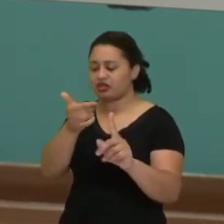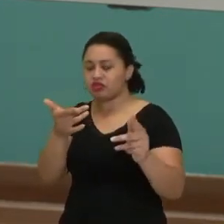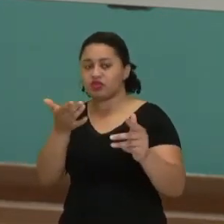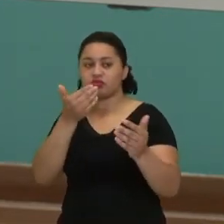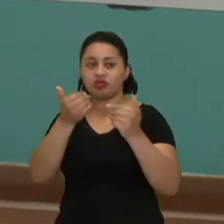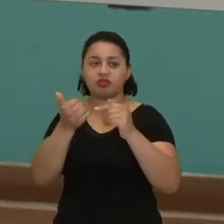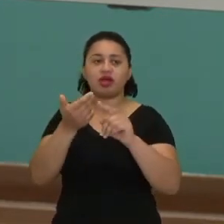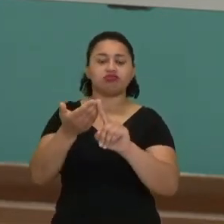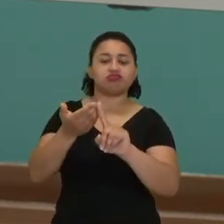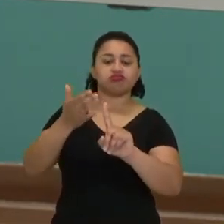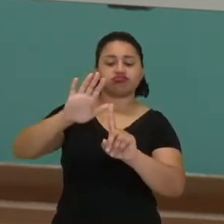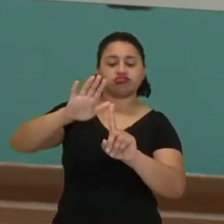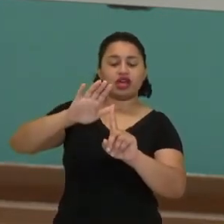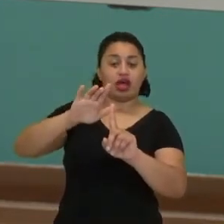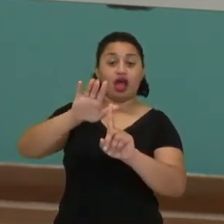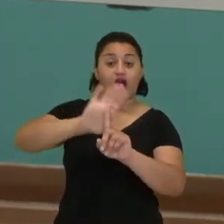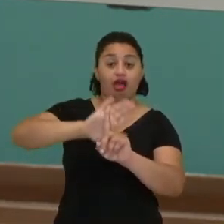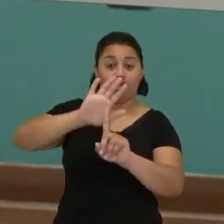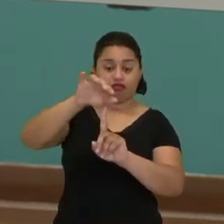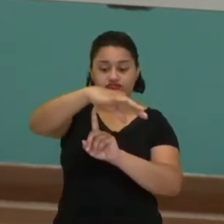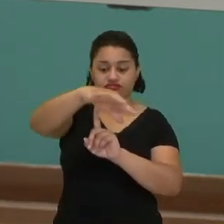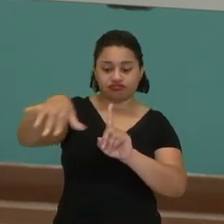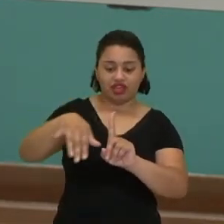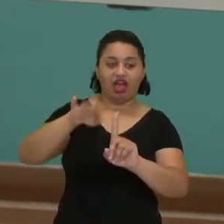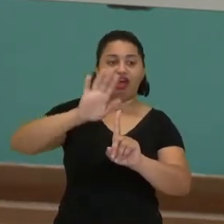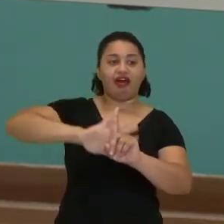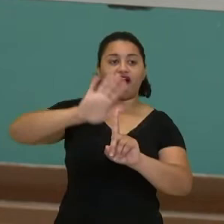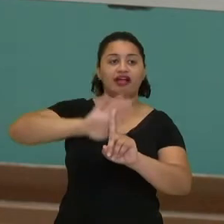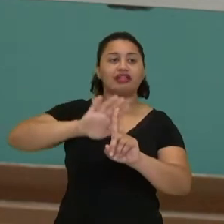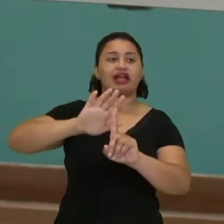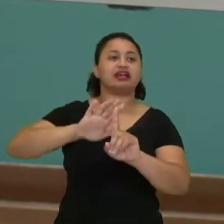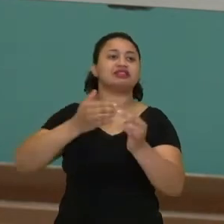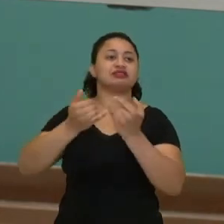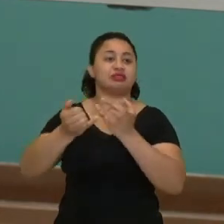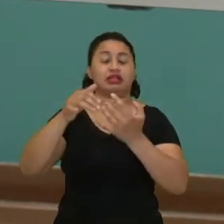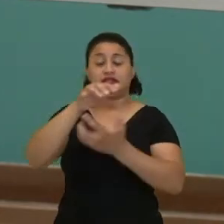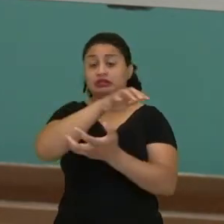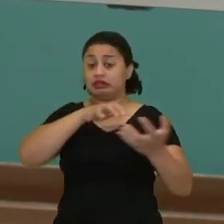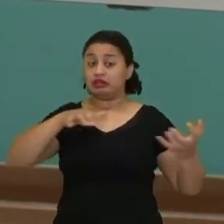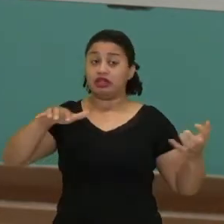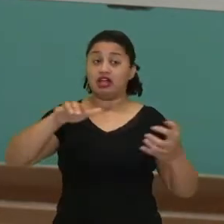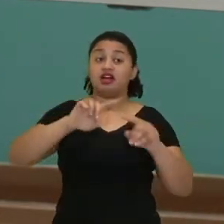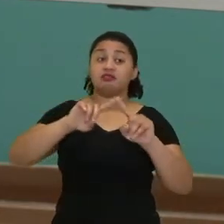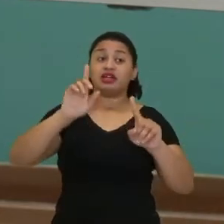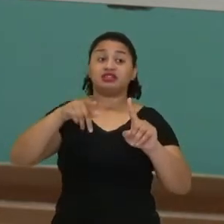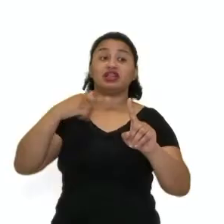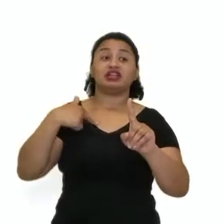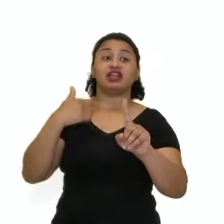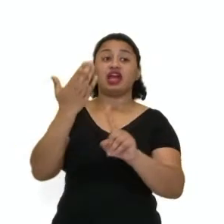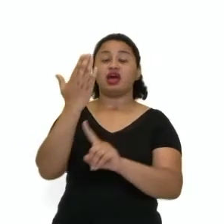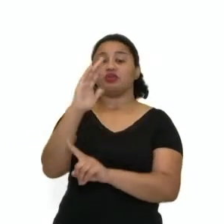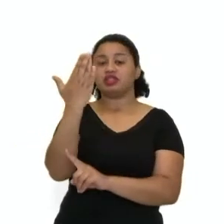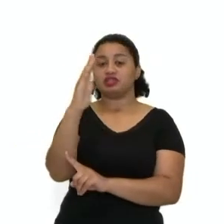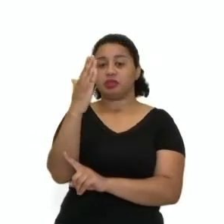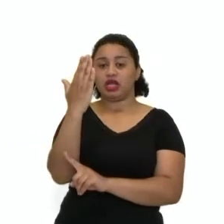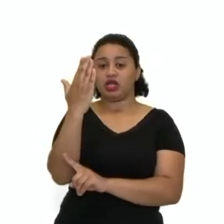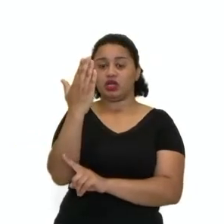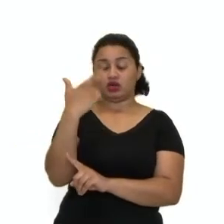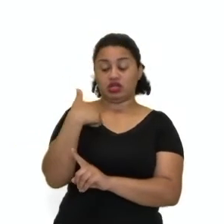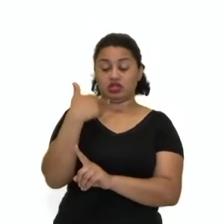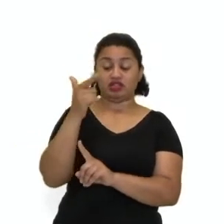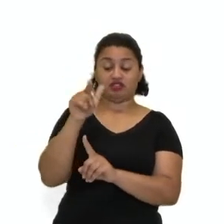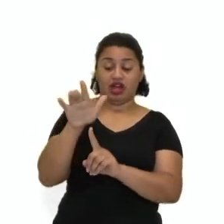parece ter um cenário meio caótico, mas na verdade aqui é um espelho. Então esse cenário caótico na verdade está na frente dela, a gente está